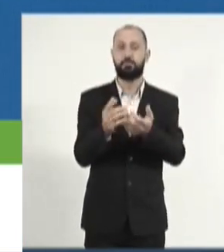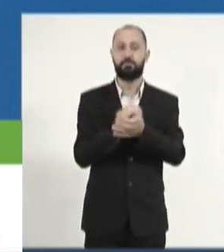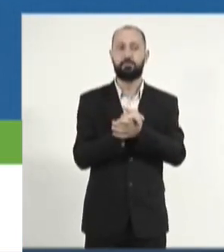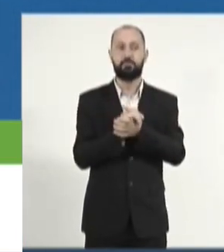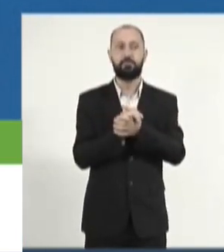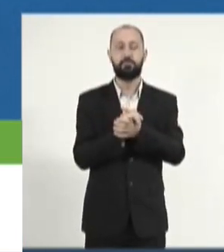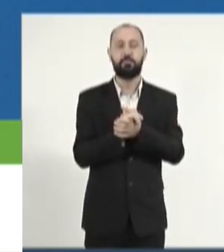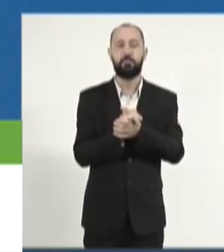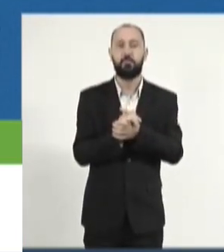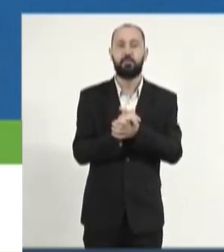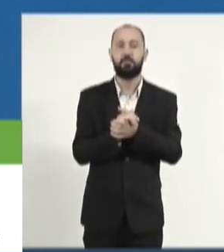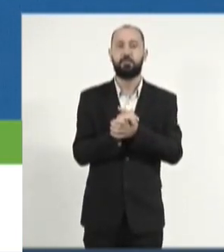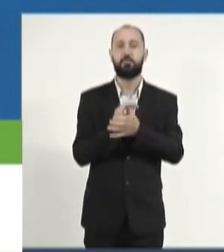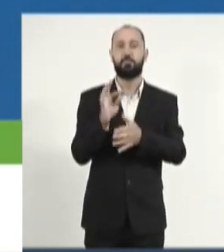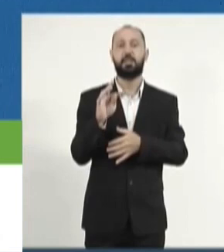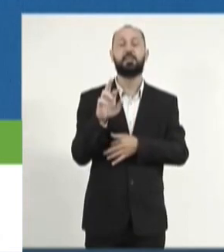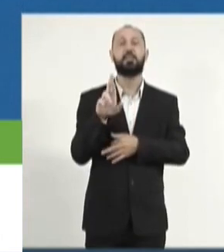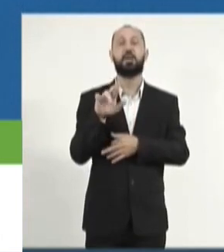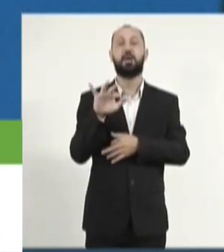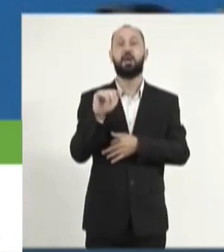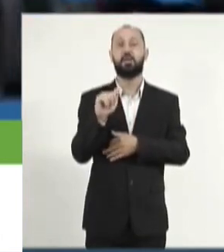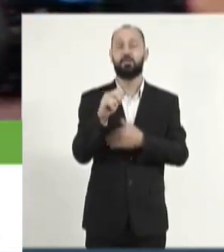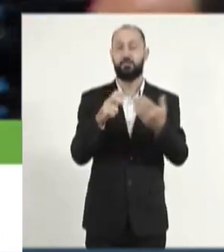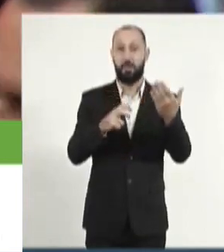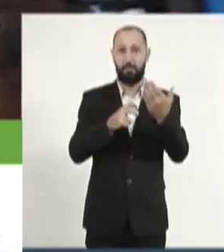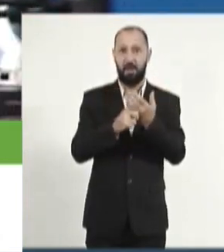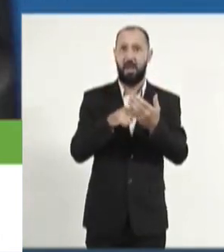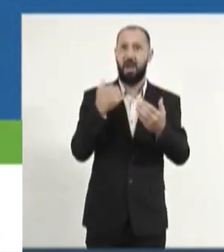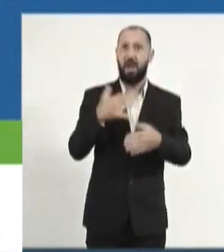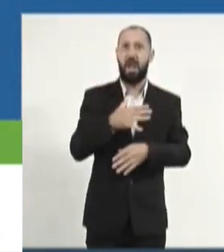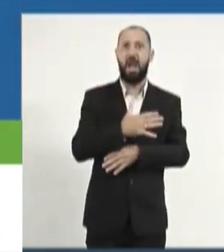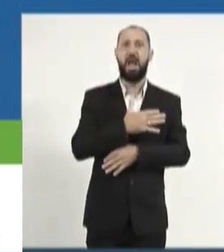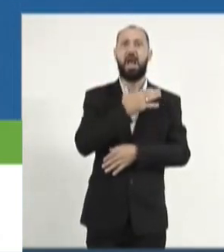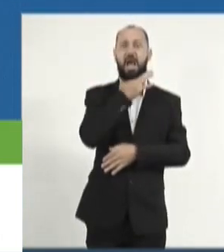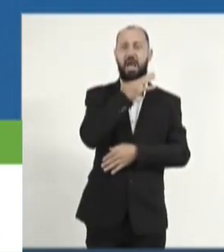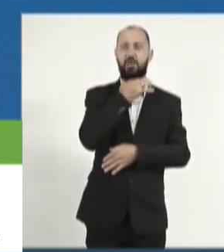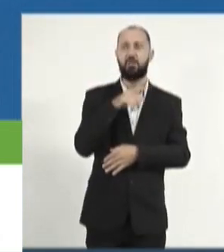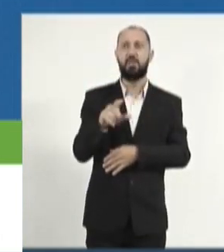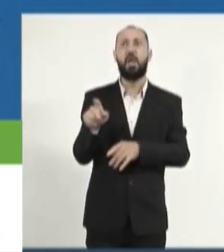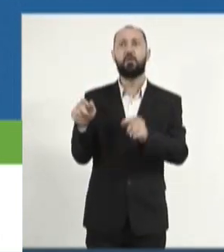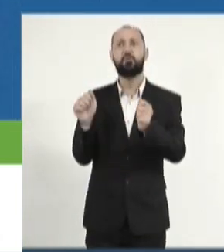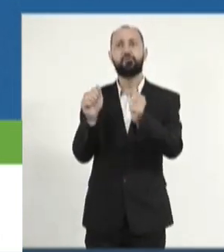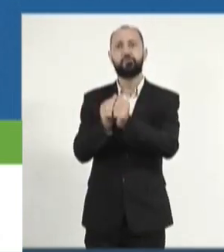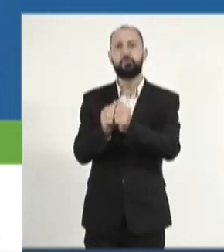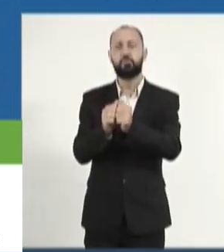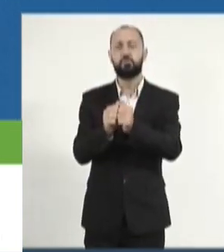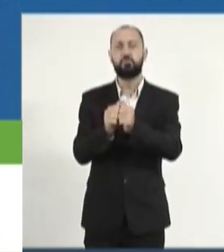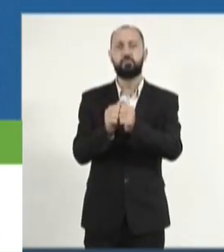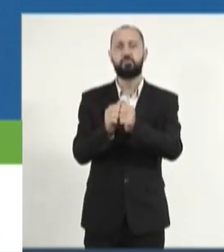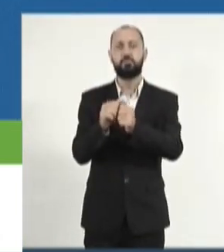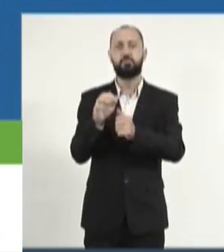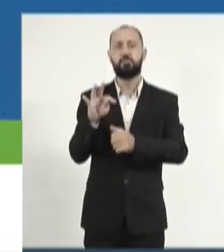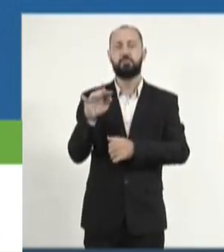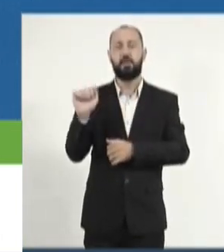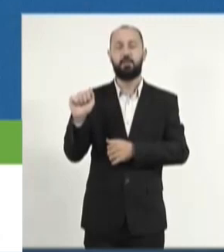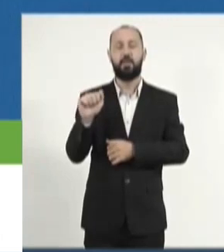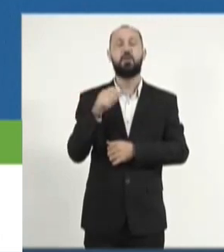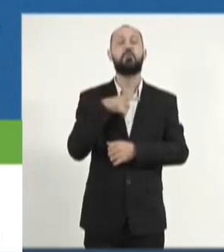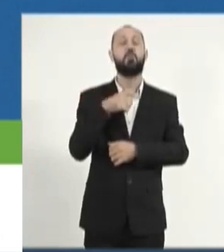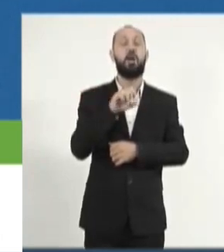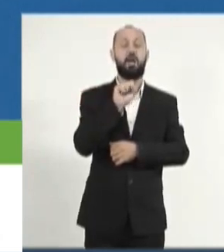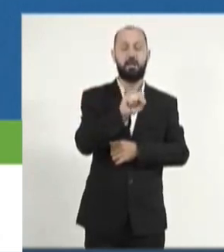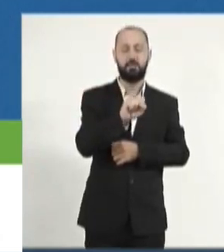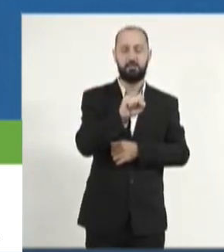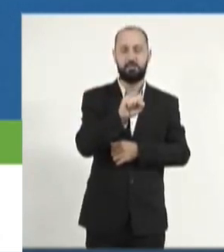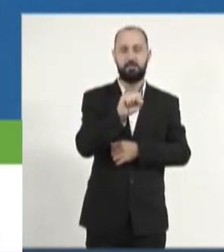cobra uma tarifa, uma passagem absurda e agora inventou essa taxa. É o famoso SCC.